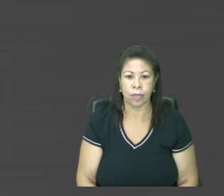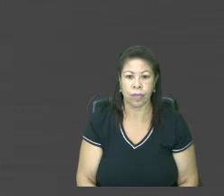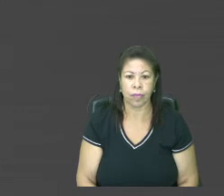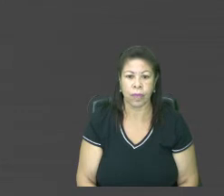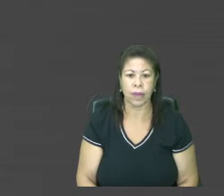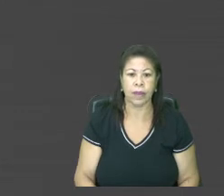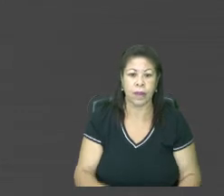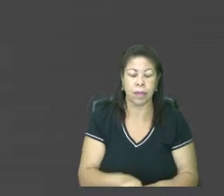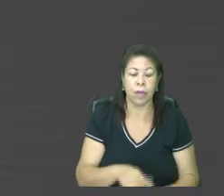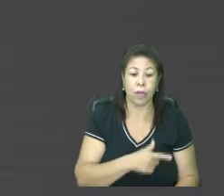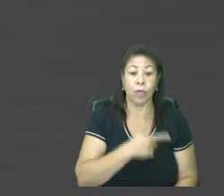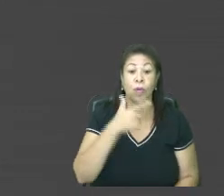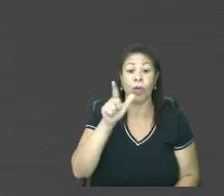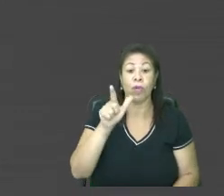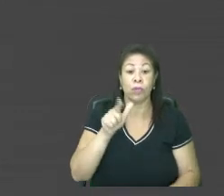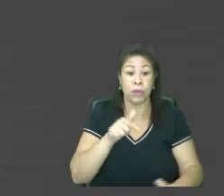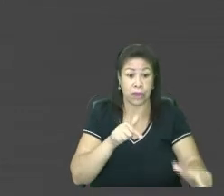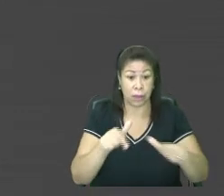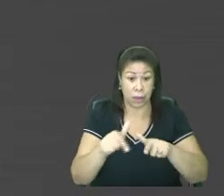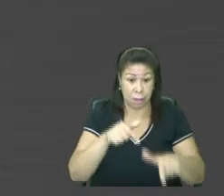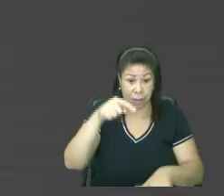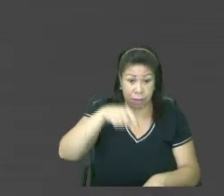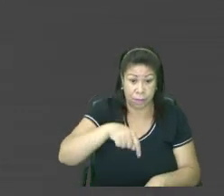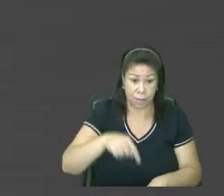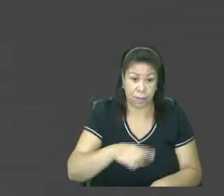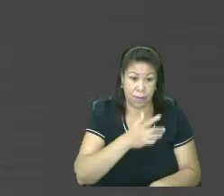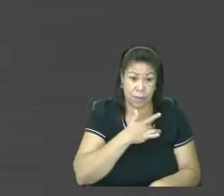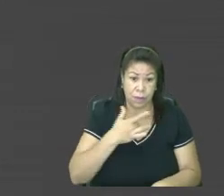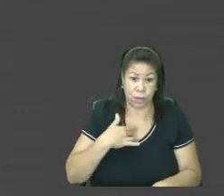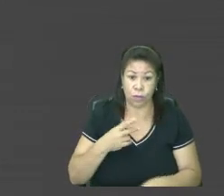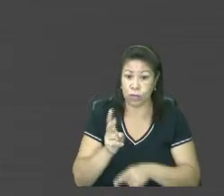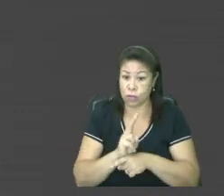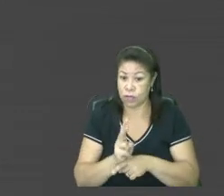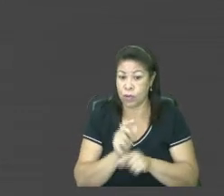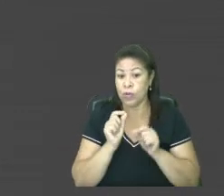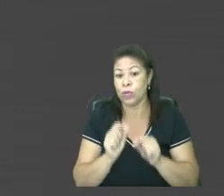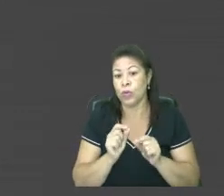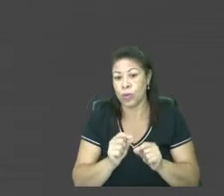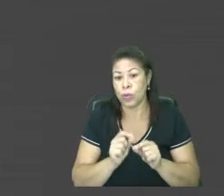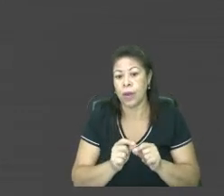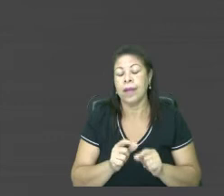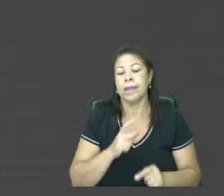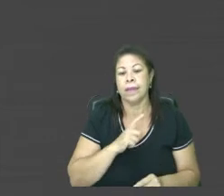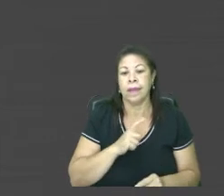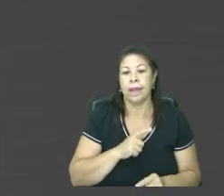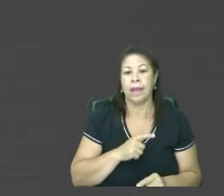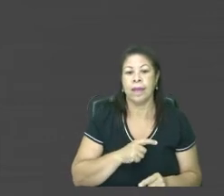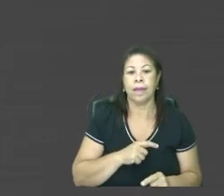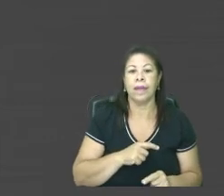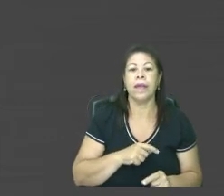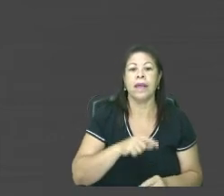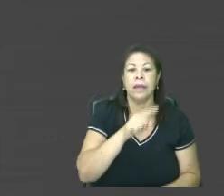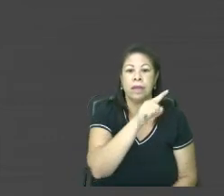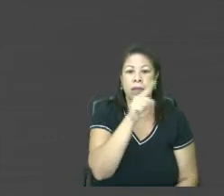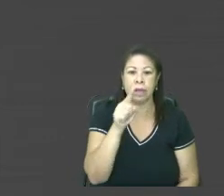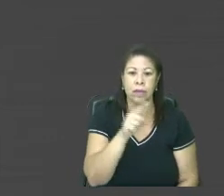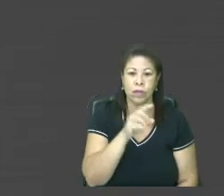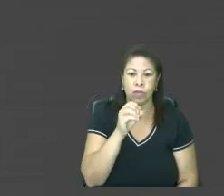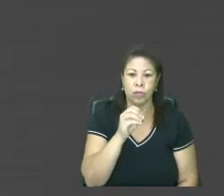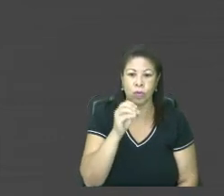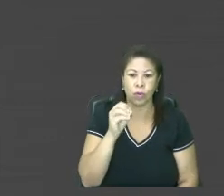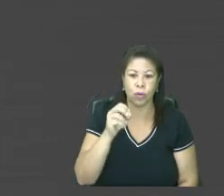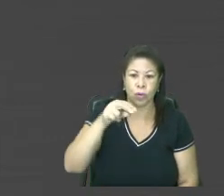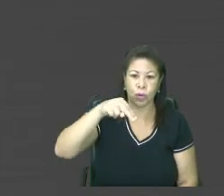Outras ações da vigilância em saúde, né, aqui a parte das zoonoses. A gente vê o número